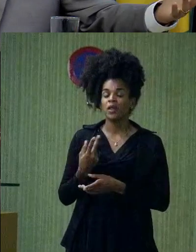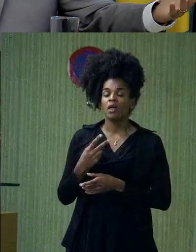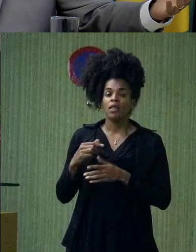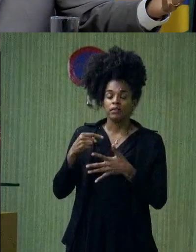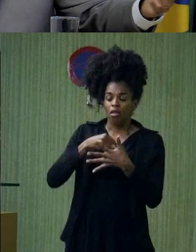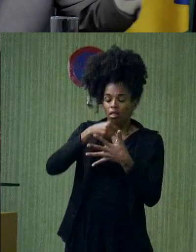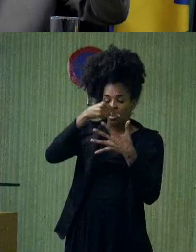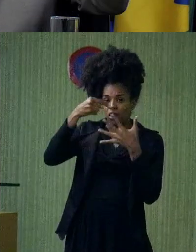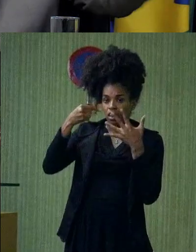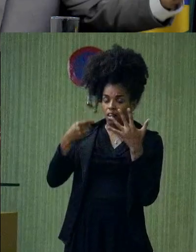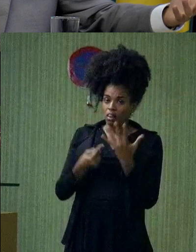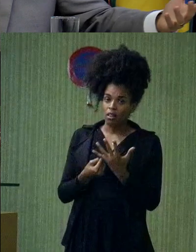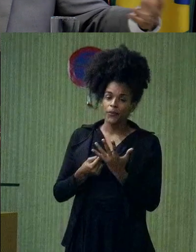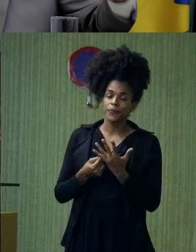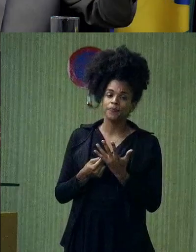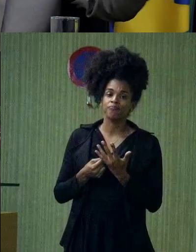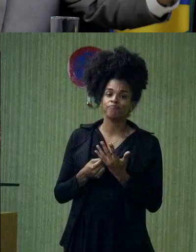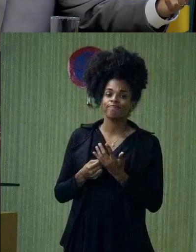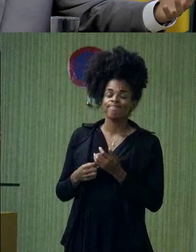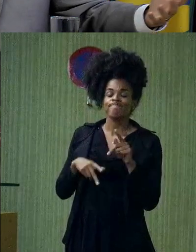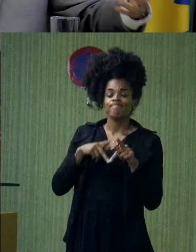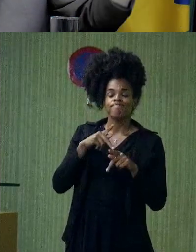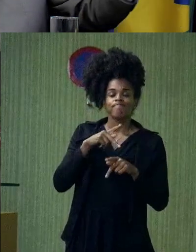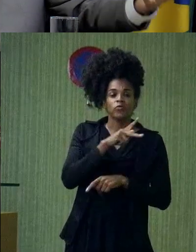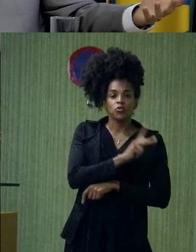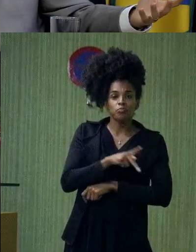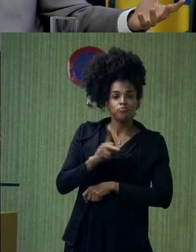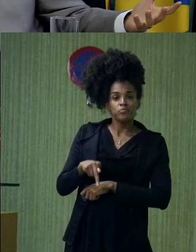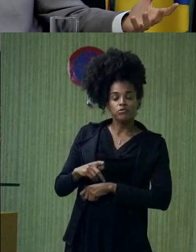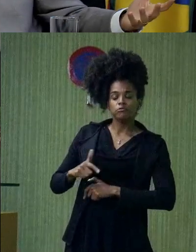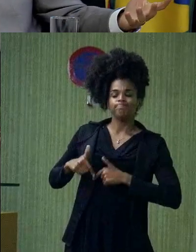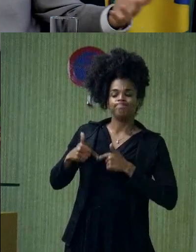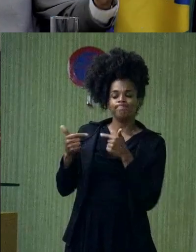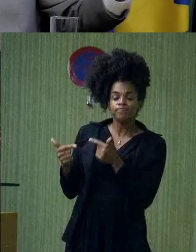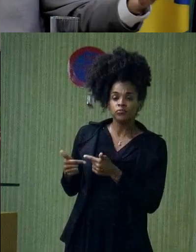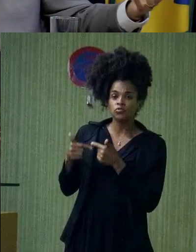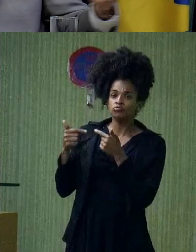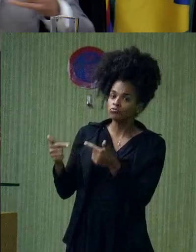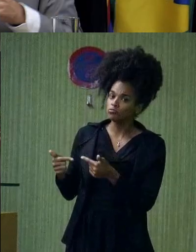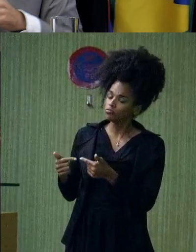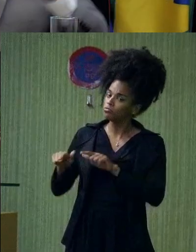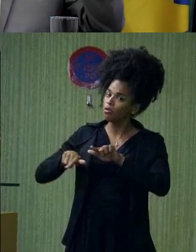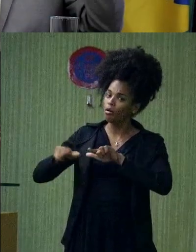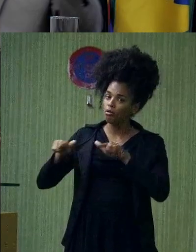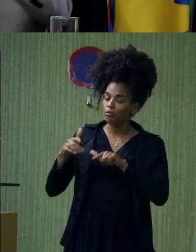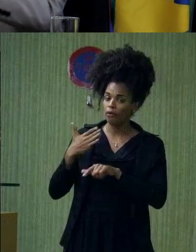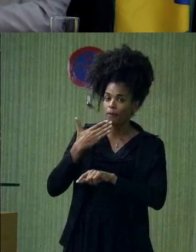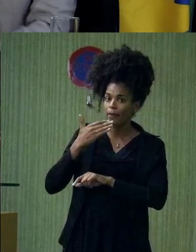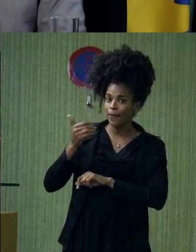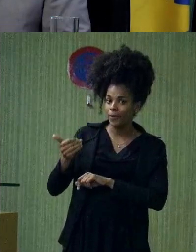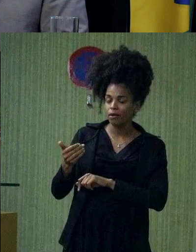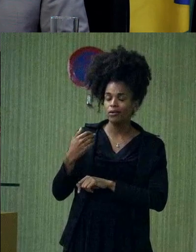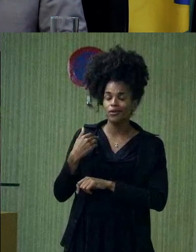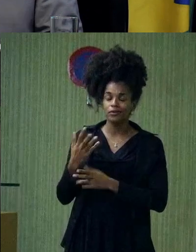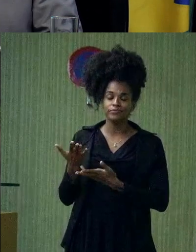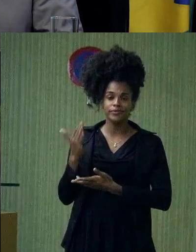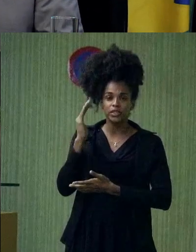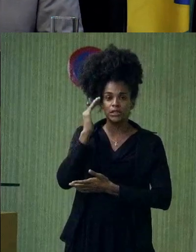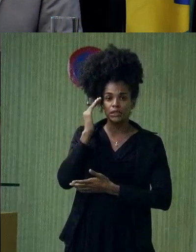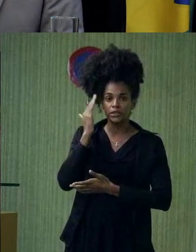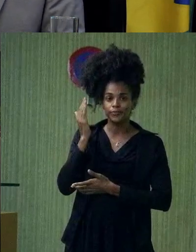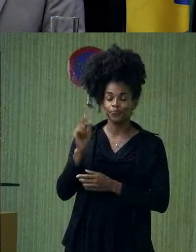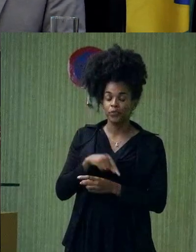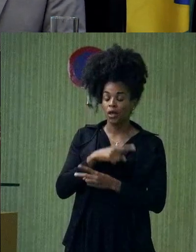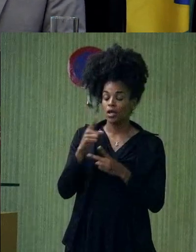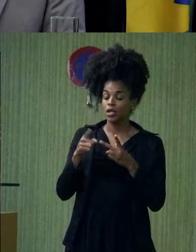compreensível os professores lutando pela melhoria das suas condições de trabalho né plenamente compreensível E aí vem a segunda pergunta você